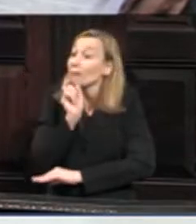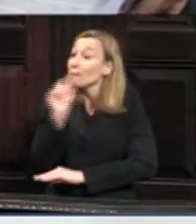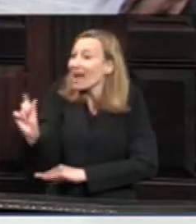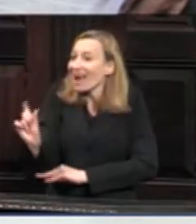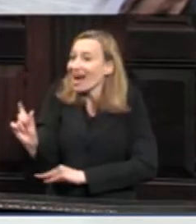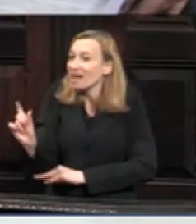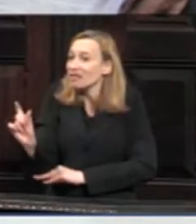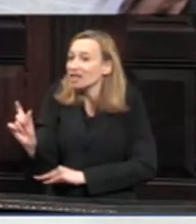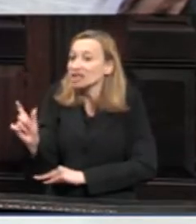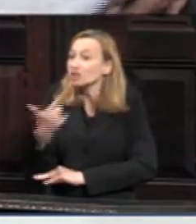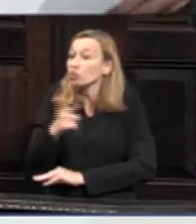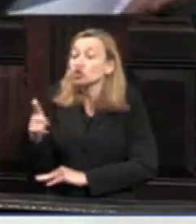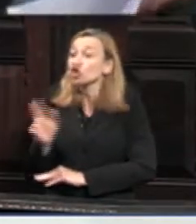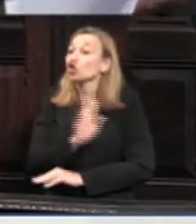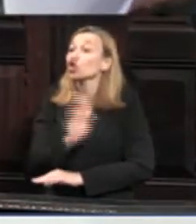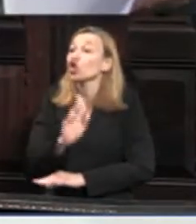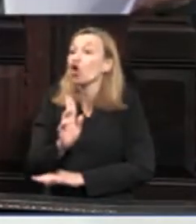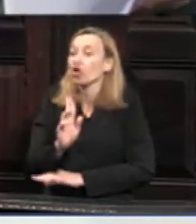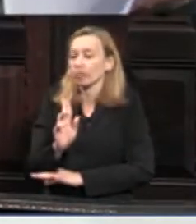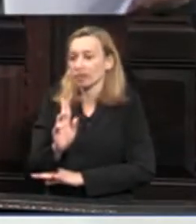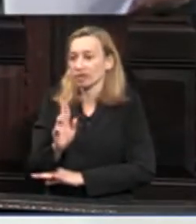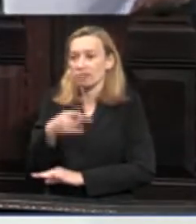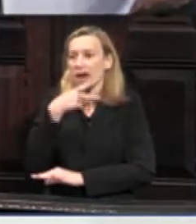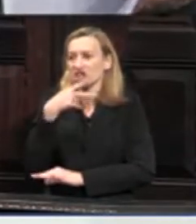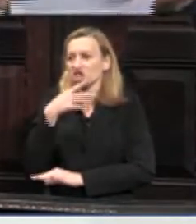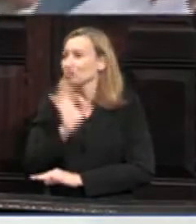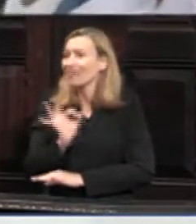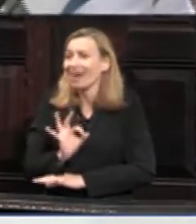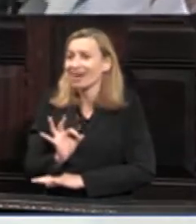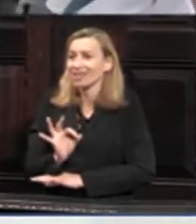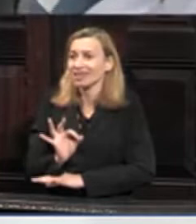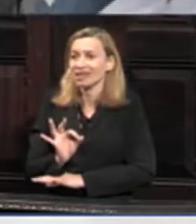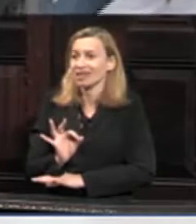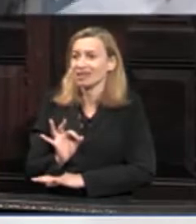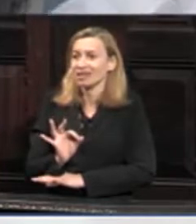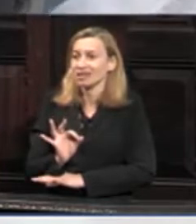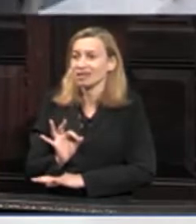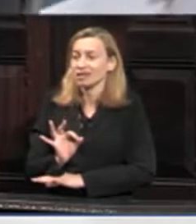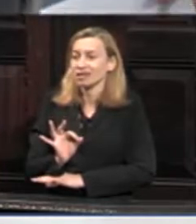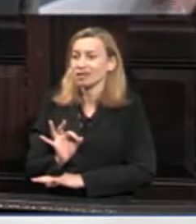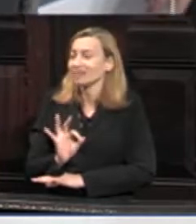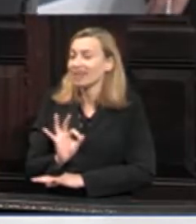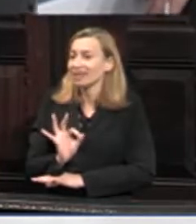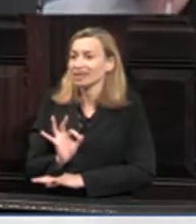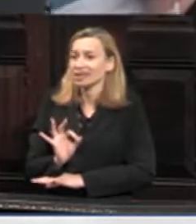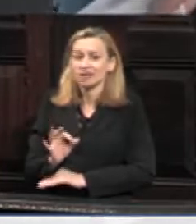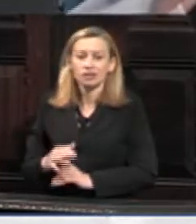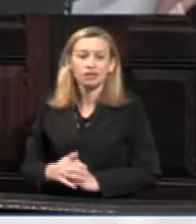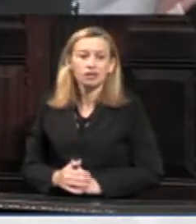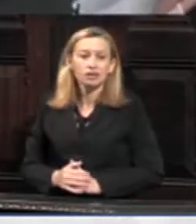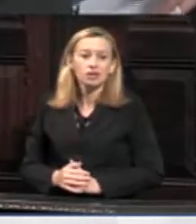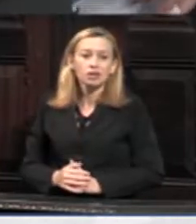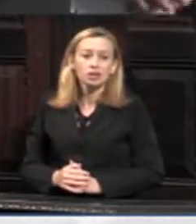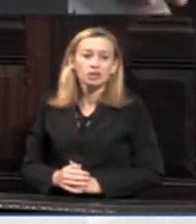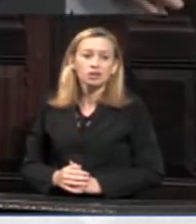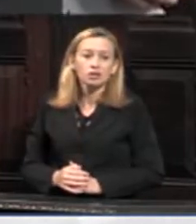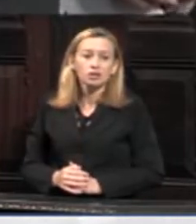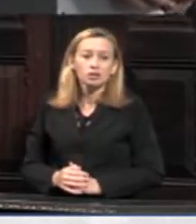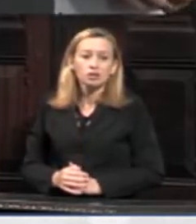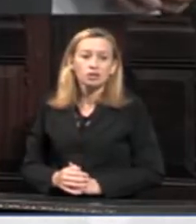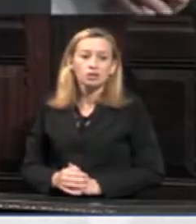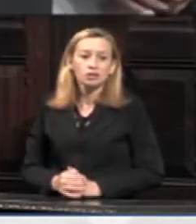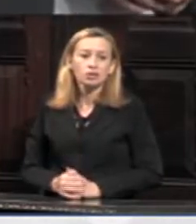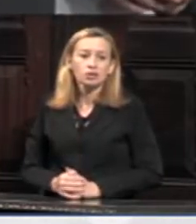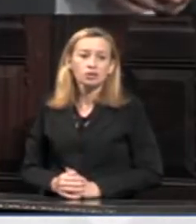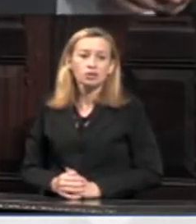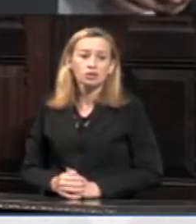relação eleitoral, sem nenhum número, sem nenhuma sigla partidária, sem nenhuma referência a candidato. Por que aquilo tinha relação com o candidato?